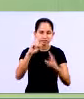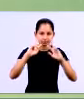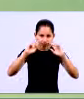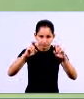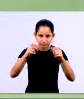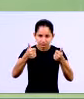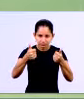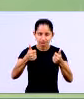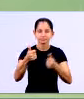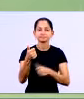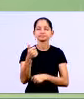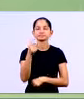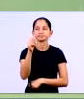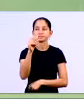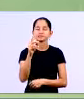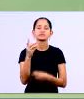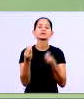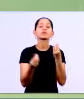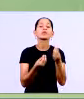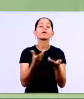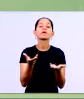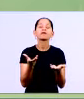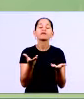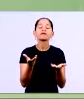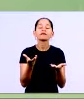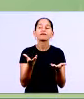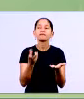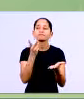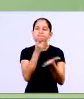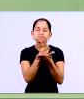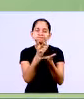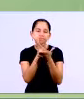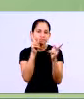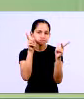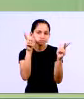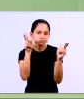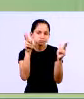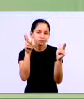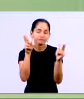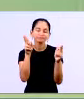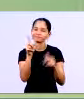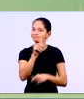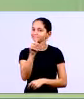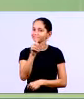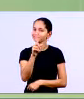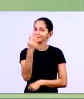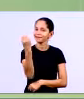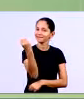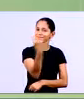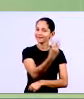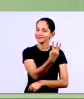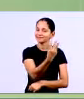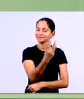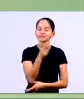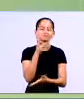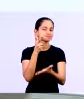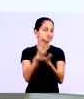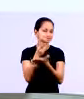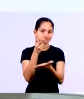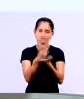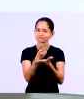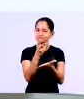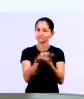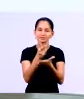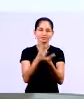aí. E aí? Unidade, dezena, centena, oxítona, paroxítona, proparoxítona. As proparoxítonas na nossa